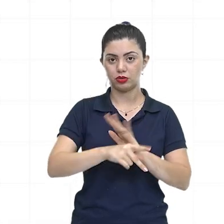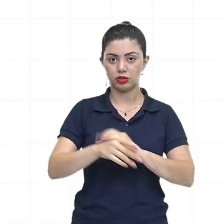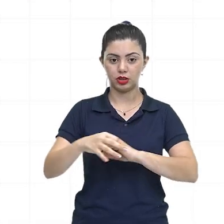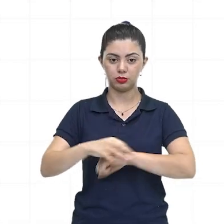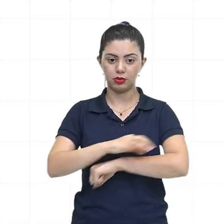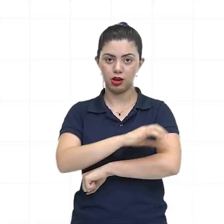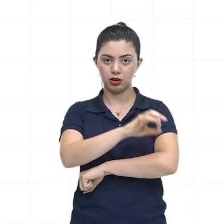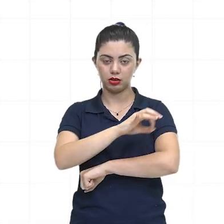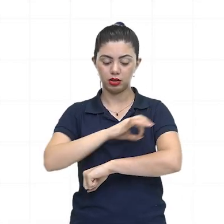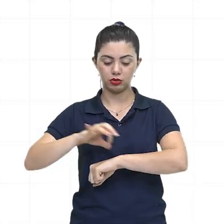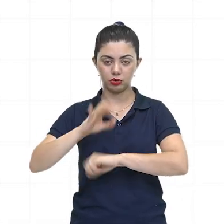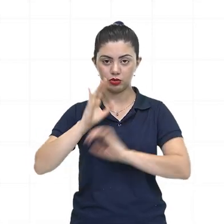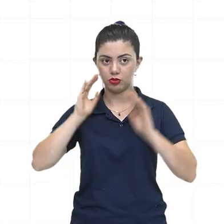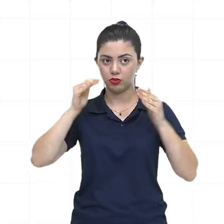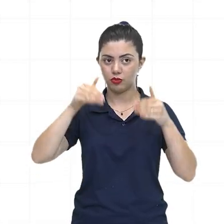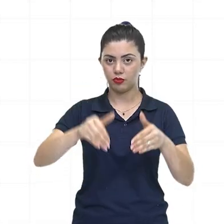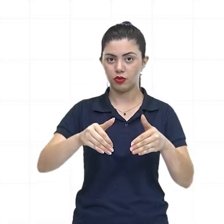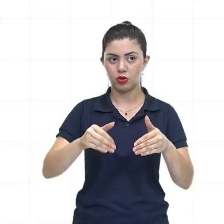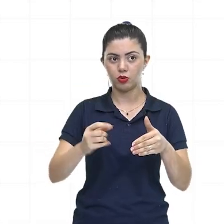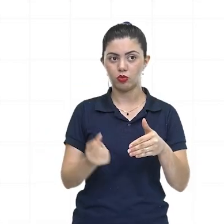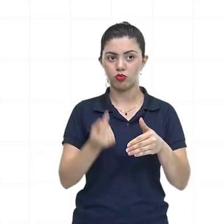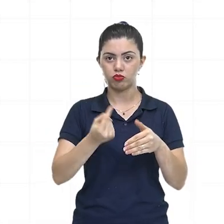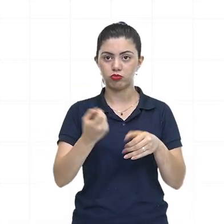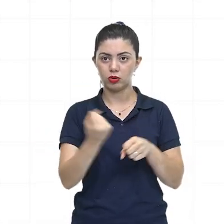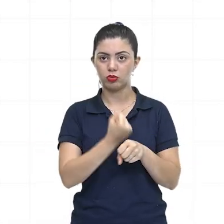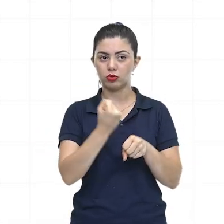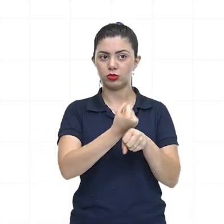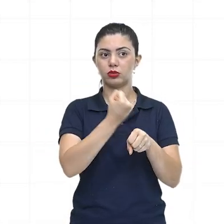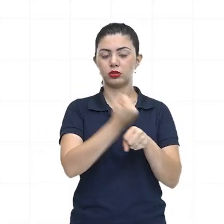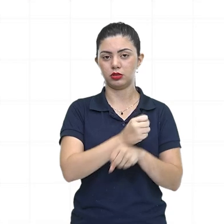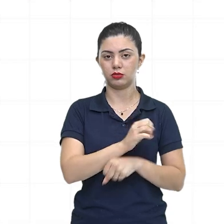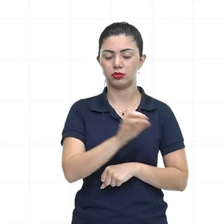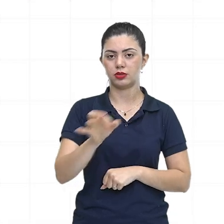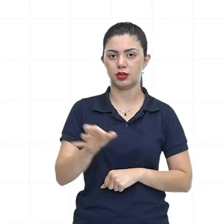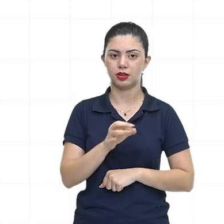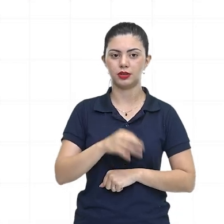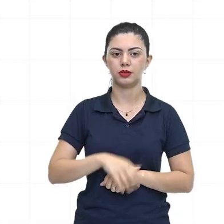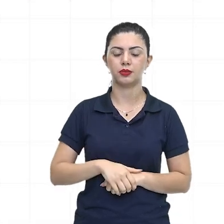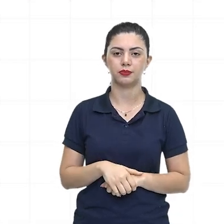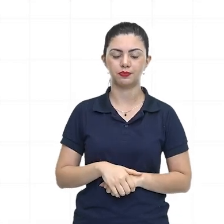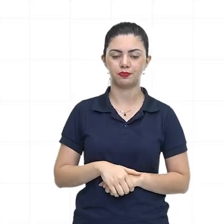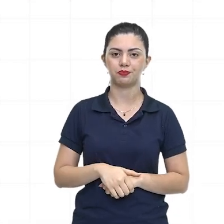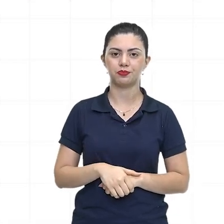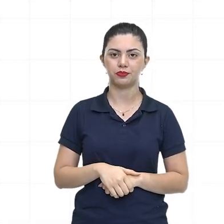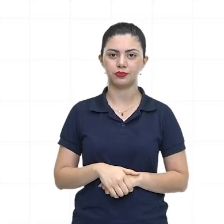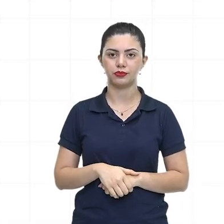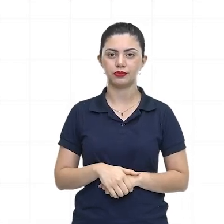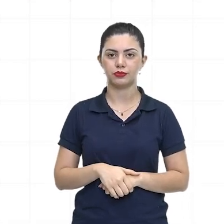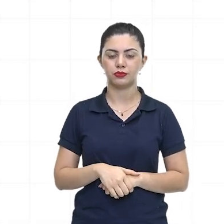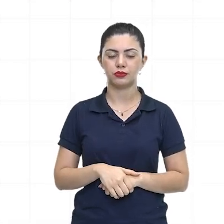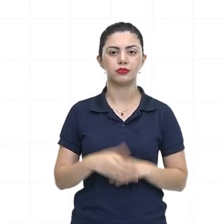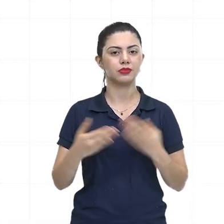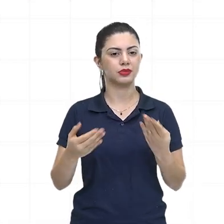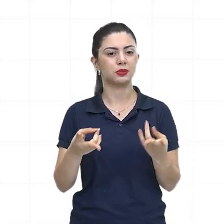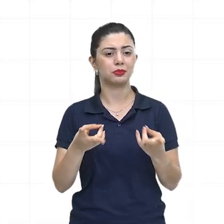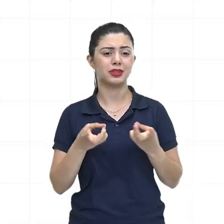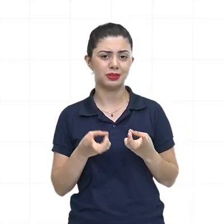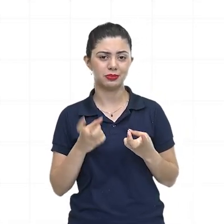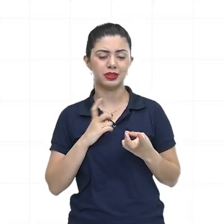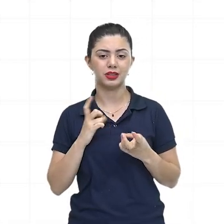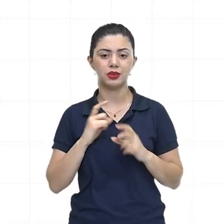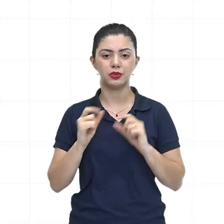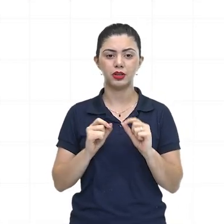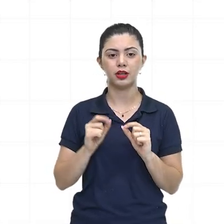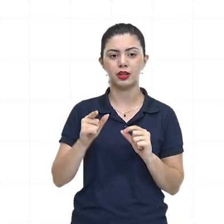visão de cima apenas para uma construção. No caso da vista de pássaro ou vista aérea, né, engloba aí uma área bem maior